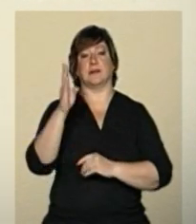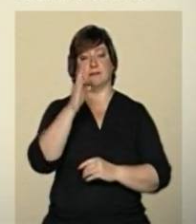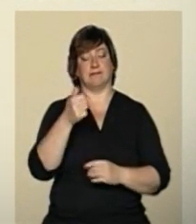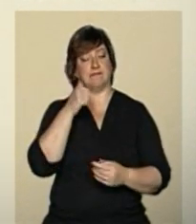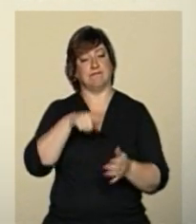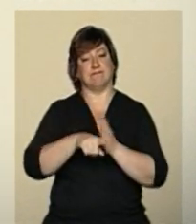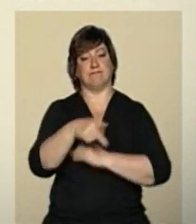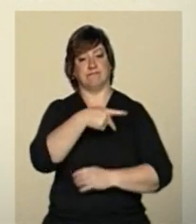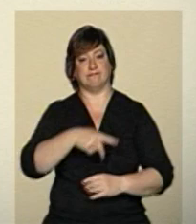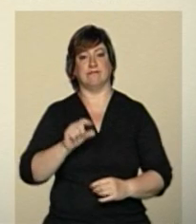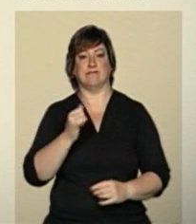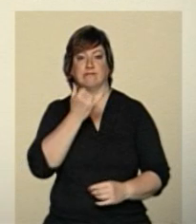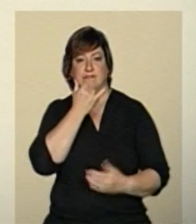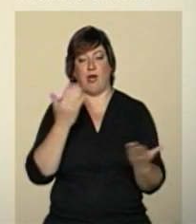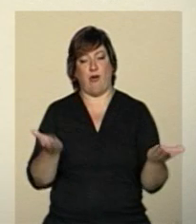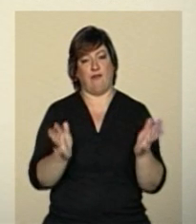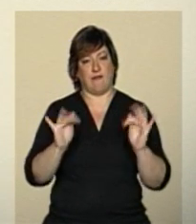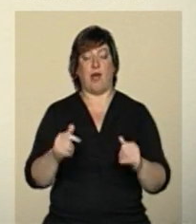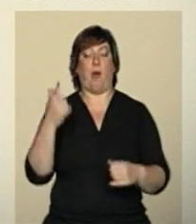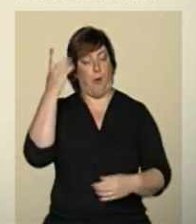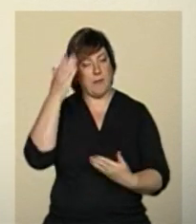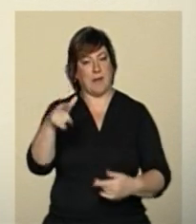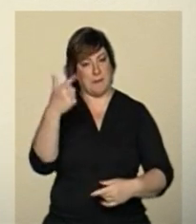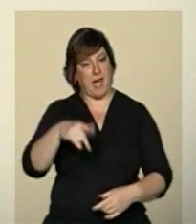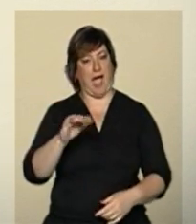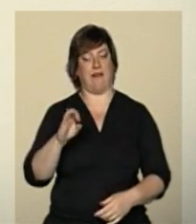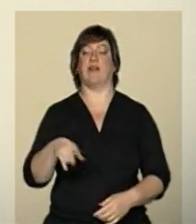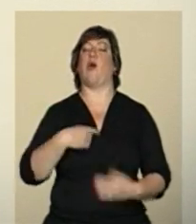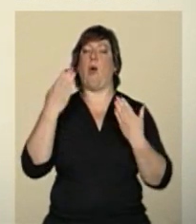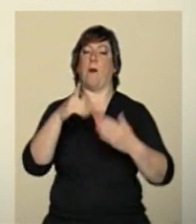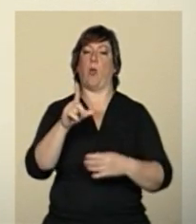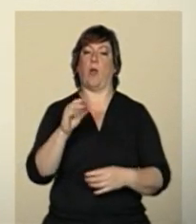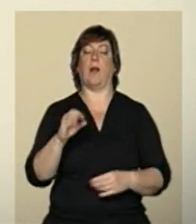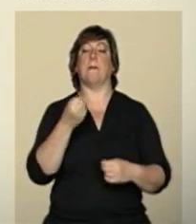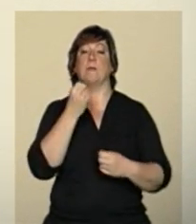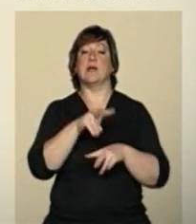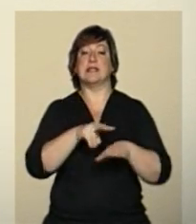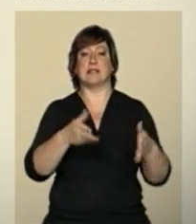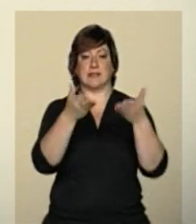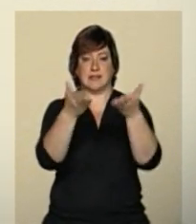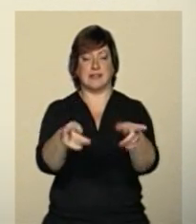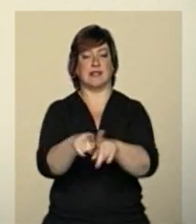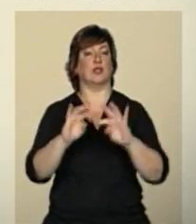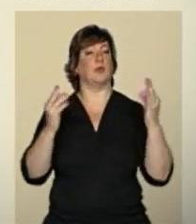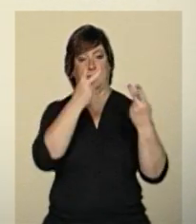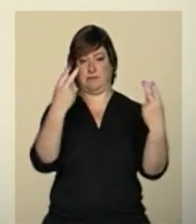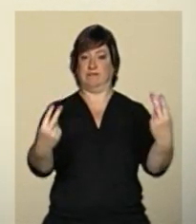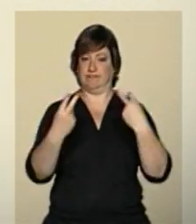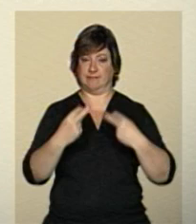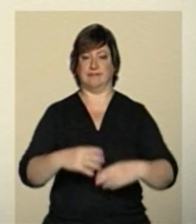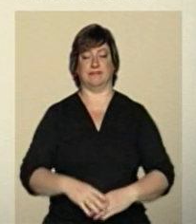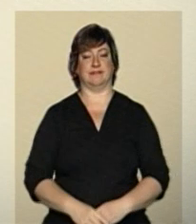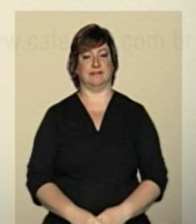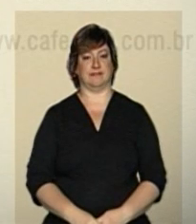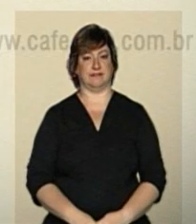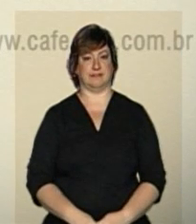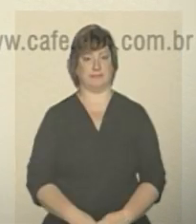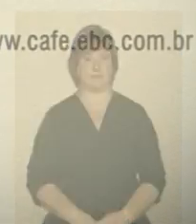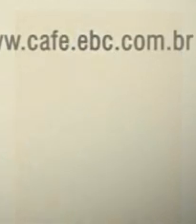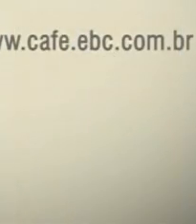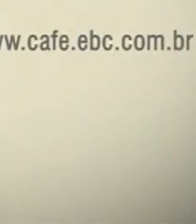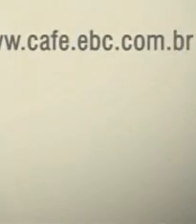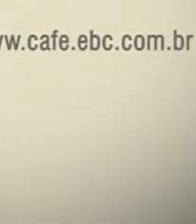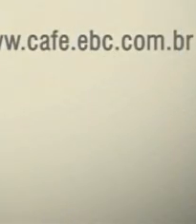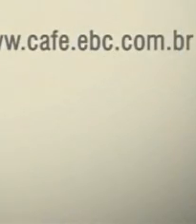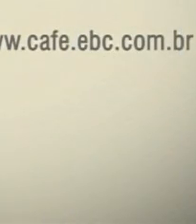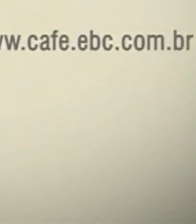nosso tempo hoje chegou ao fim. Obrigado por mais esse café. Obrigada, Luciano. Boa semana para você e para os nossos ouvintes. Você que nos ouve